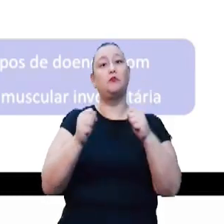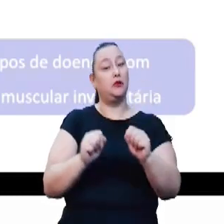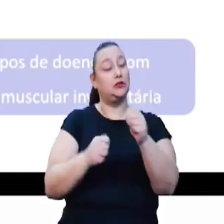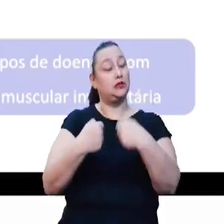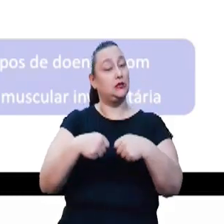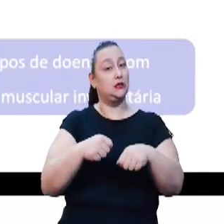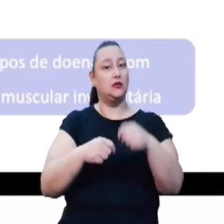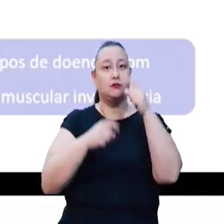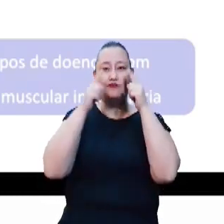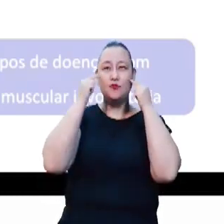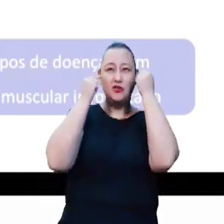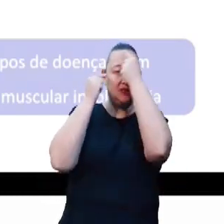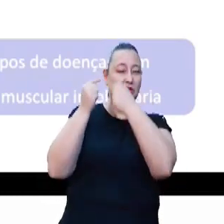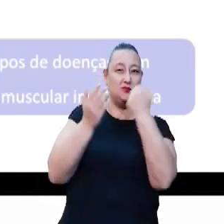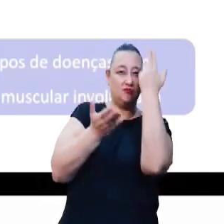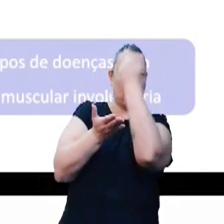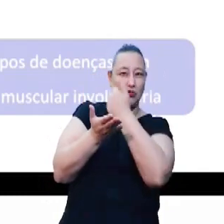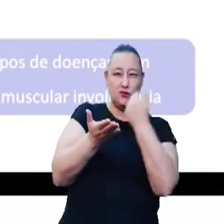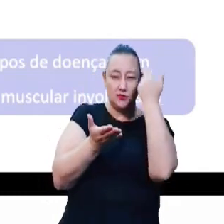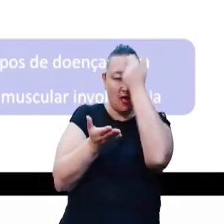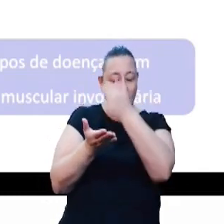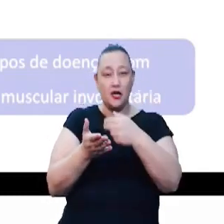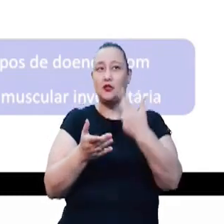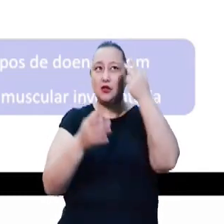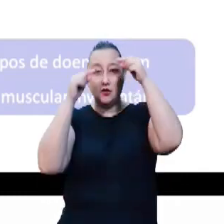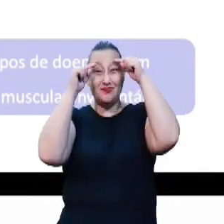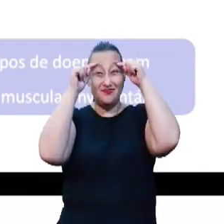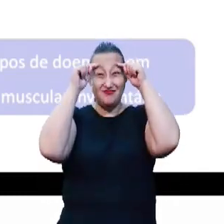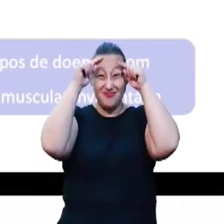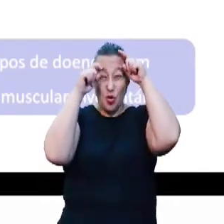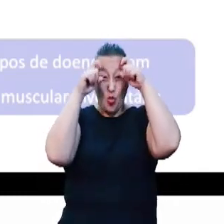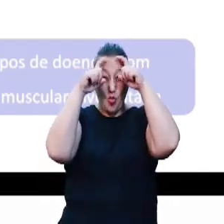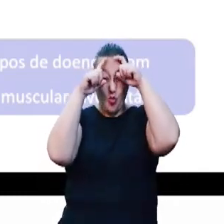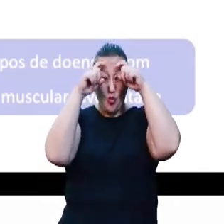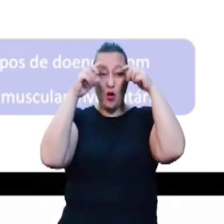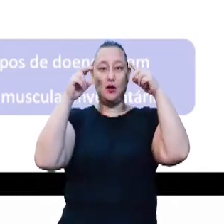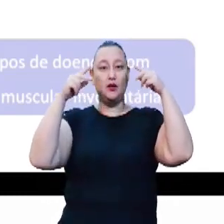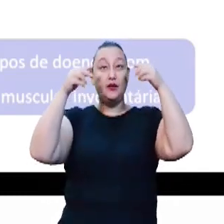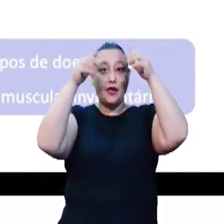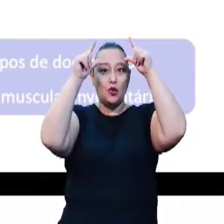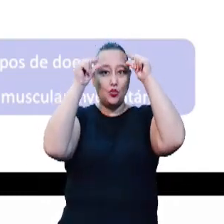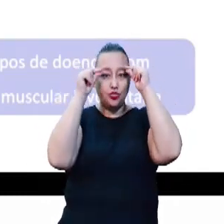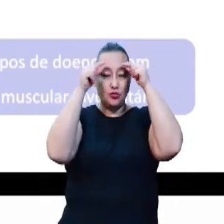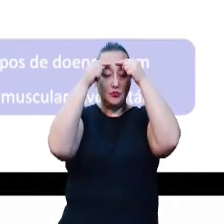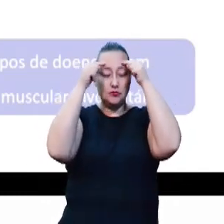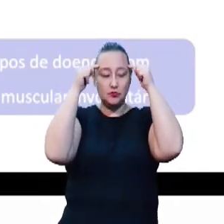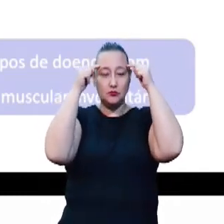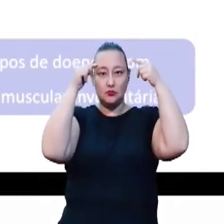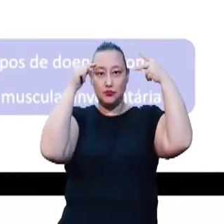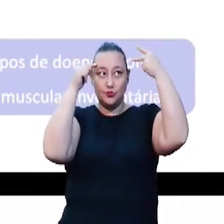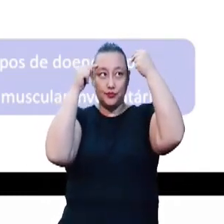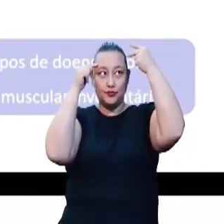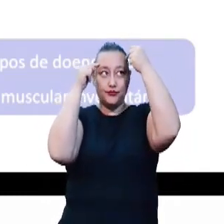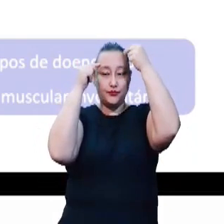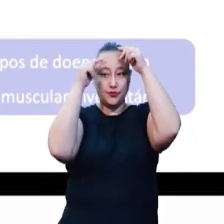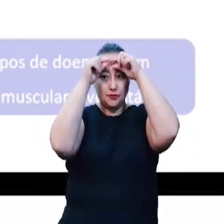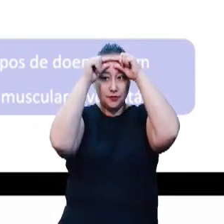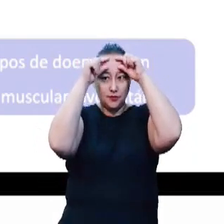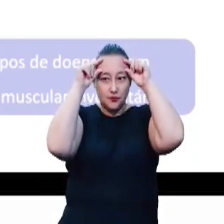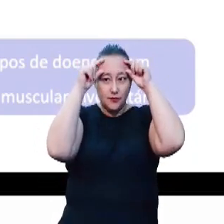tá? Então, vocês já viram, muitas pessoas que têm rugas, querem reduzir. Por quê? Porque aqui, por exemplo, está uma